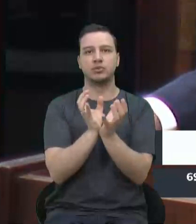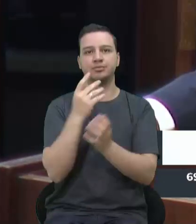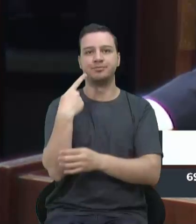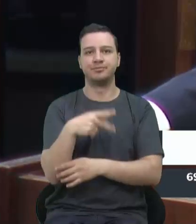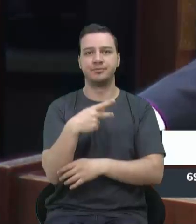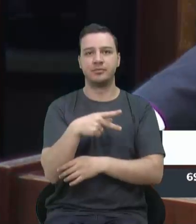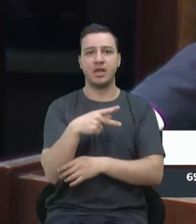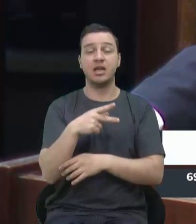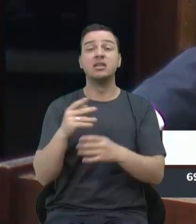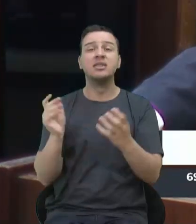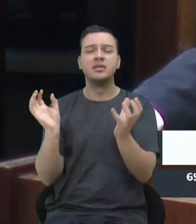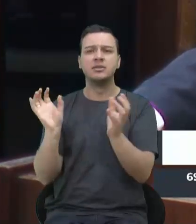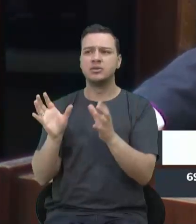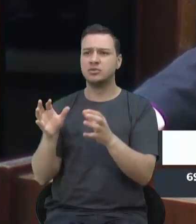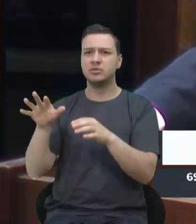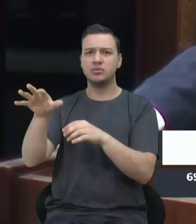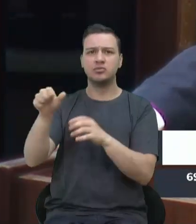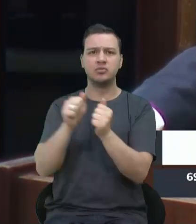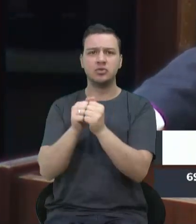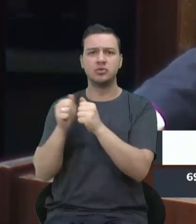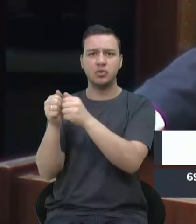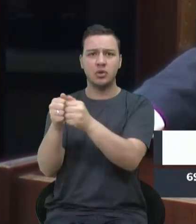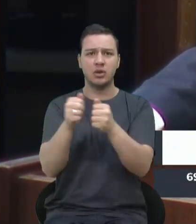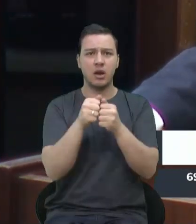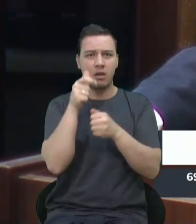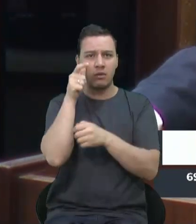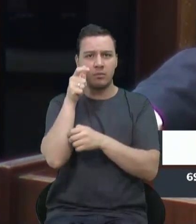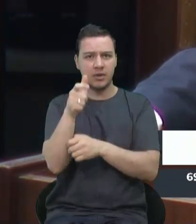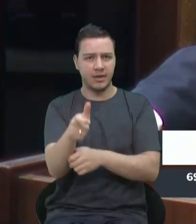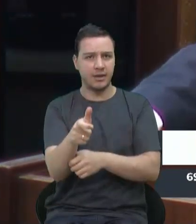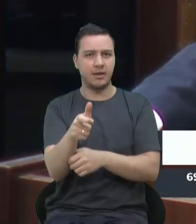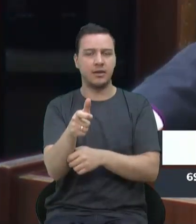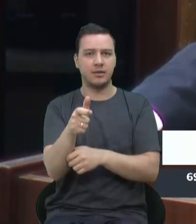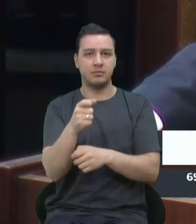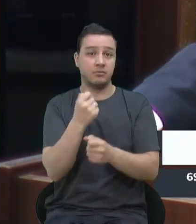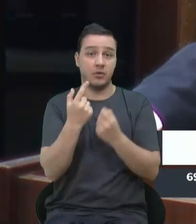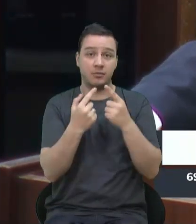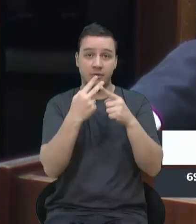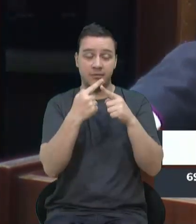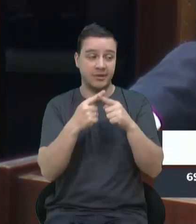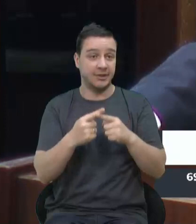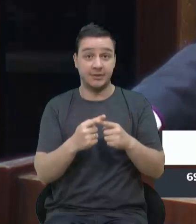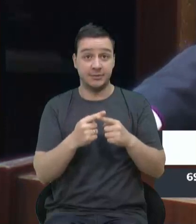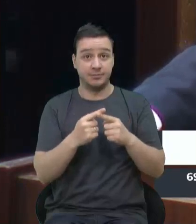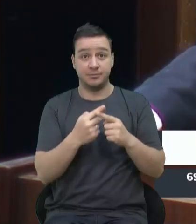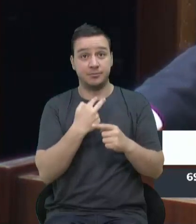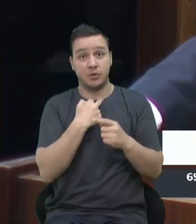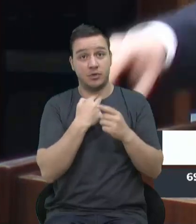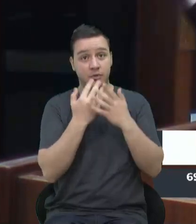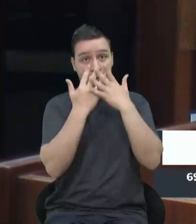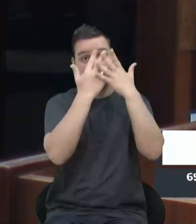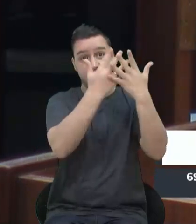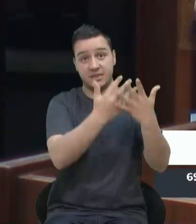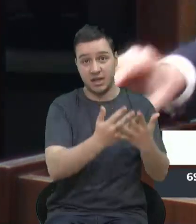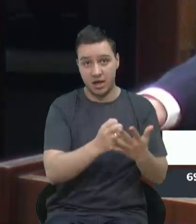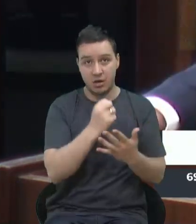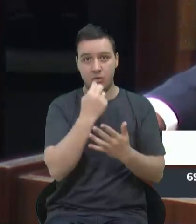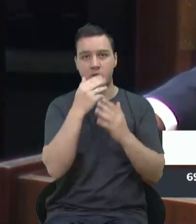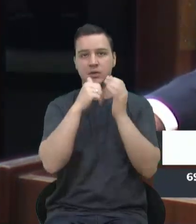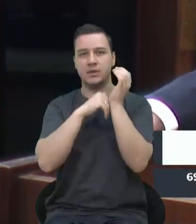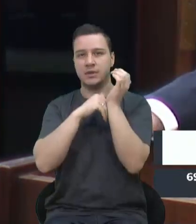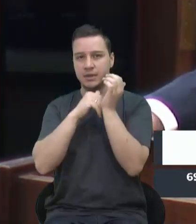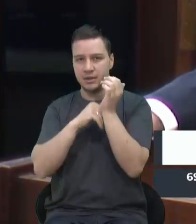juntaram-se interesses, muitas vezes inconfessáveis e escusos, e se